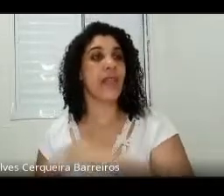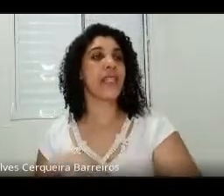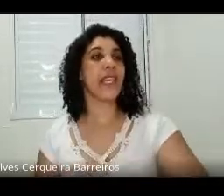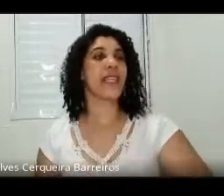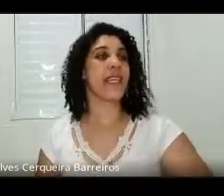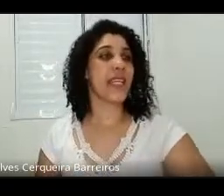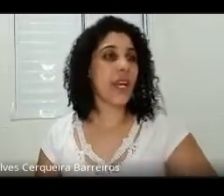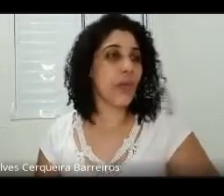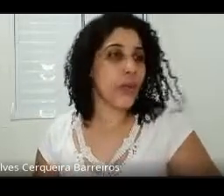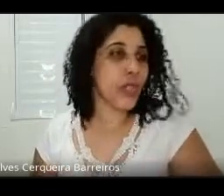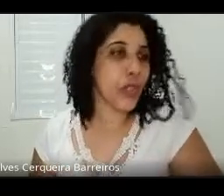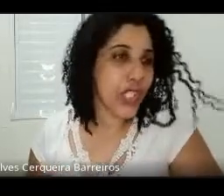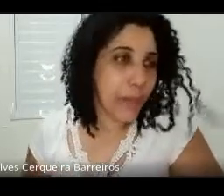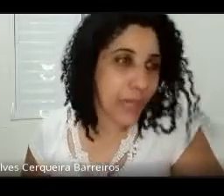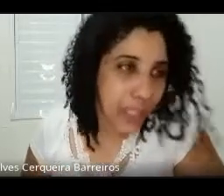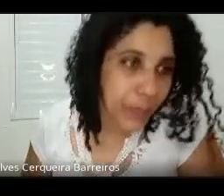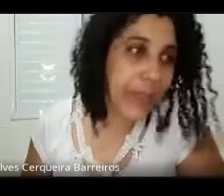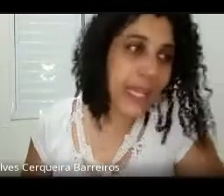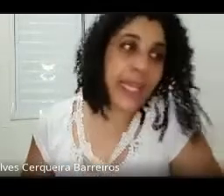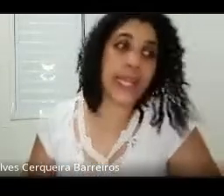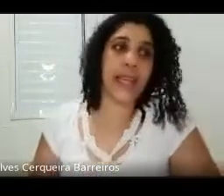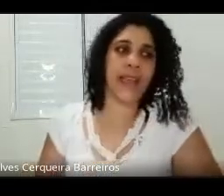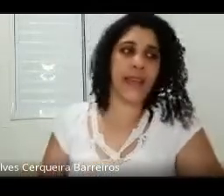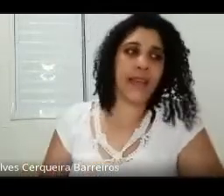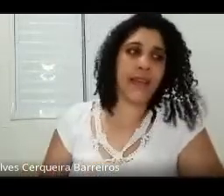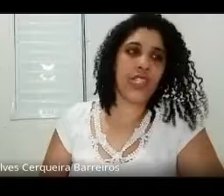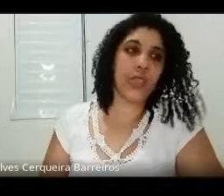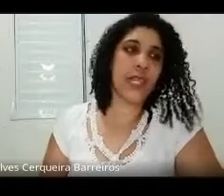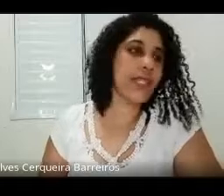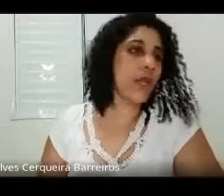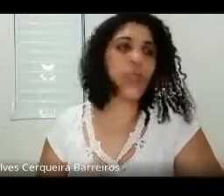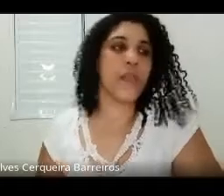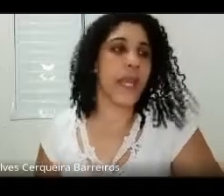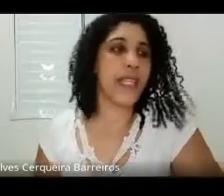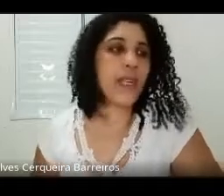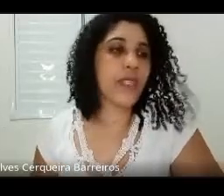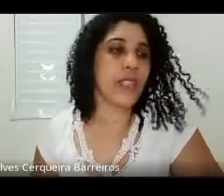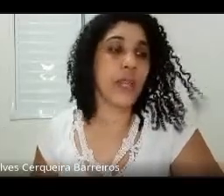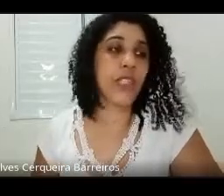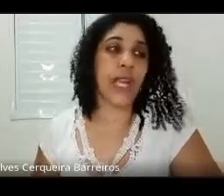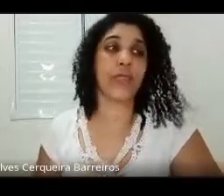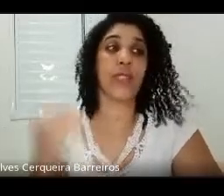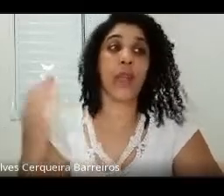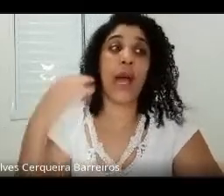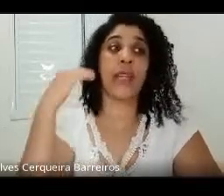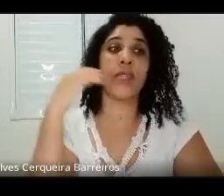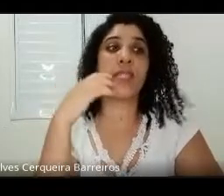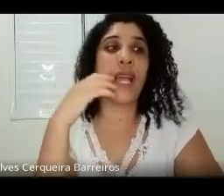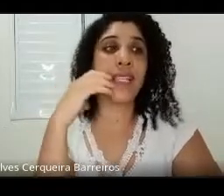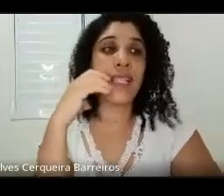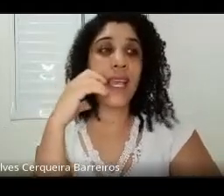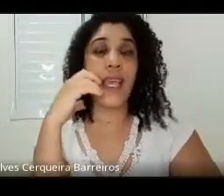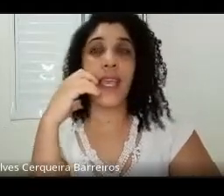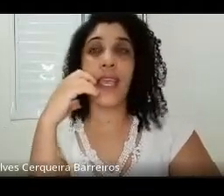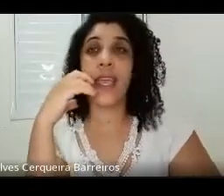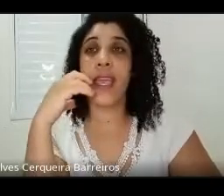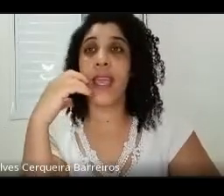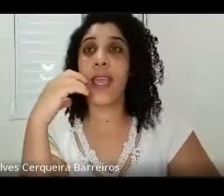A língua de sinais seria uma mistura de pantomima e gesticulação, não expressa conceitos abstratos. Então, a língua de